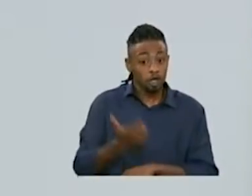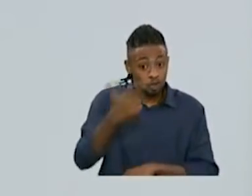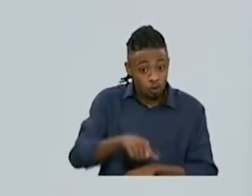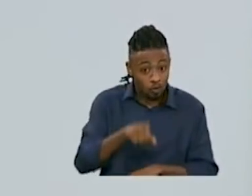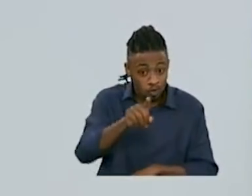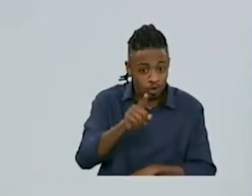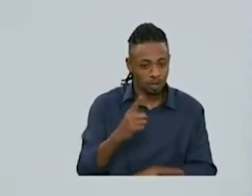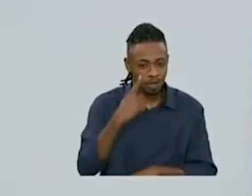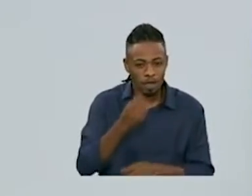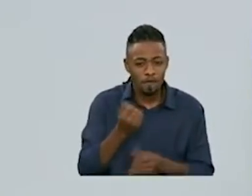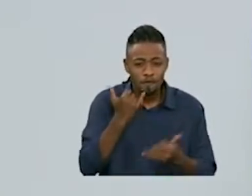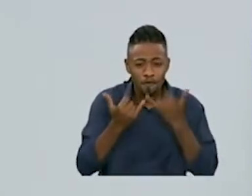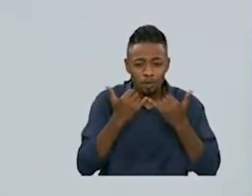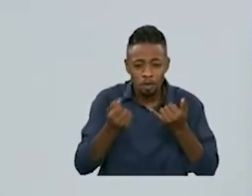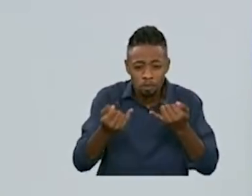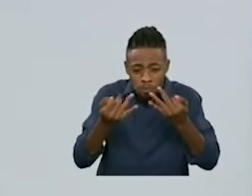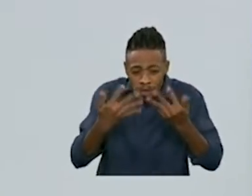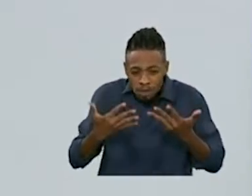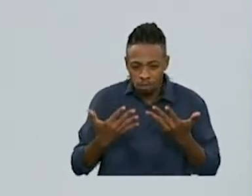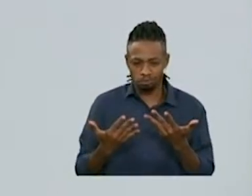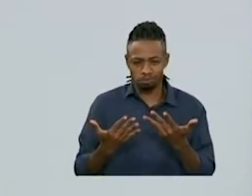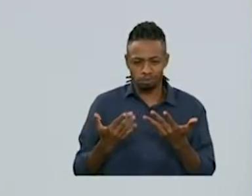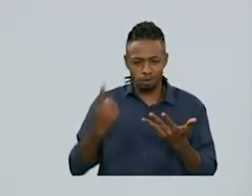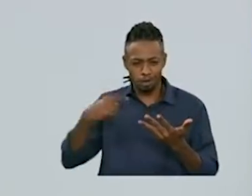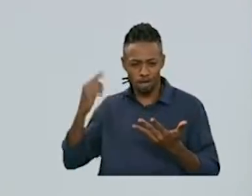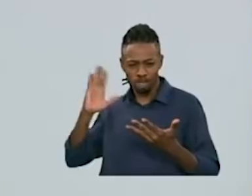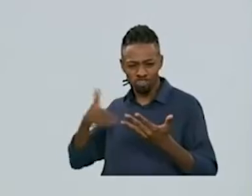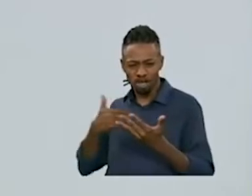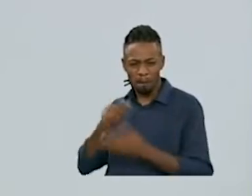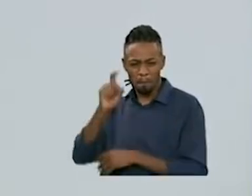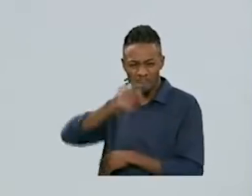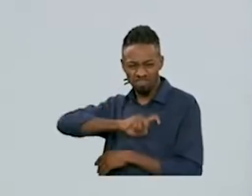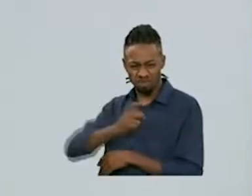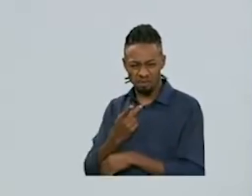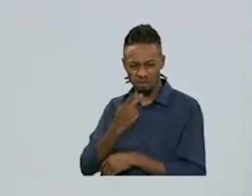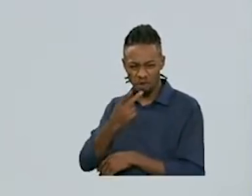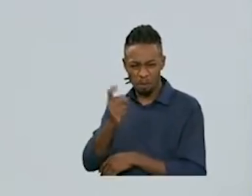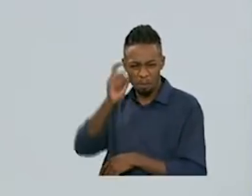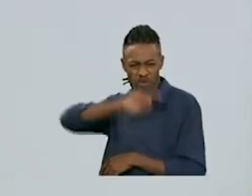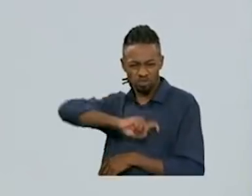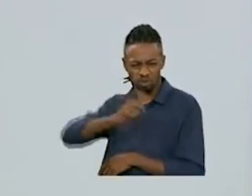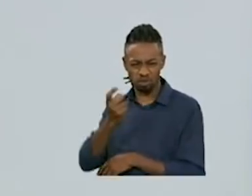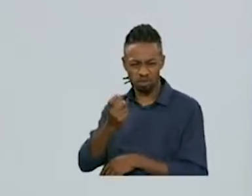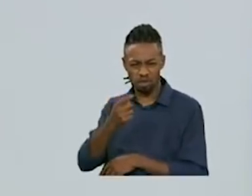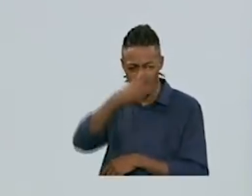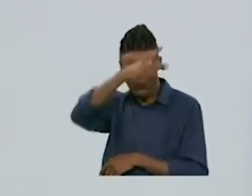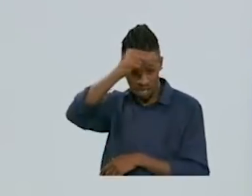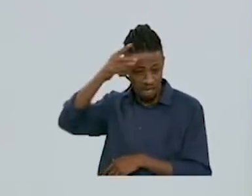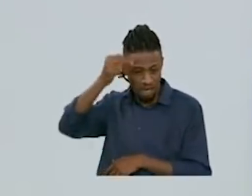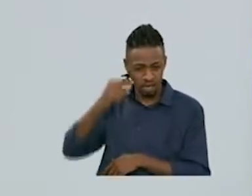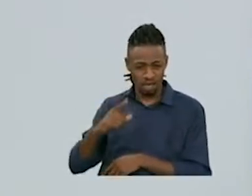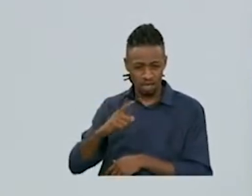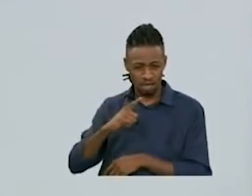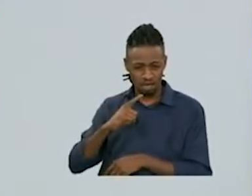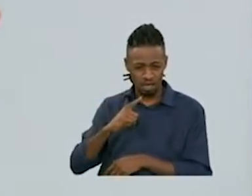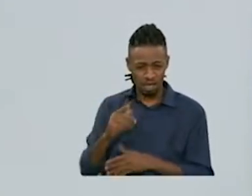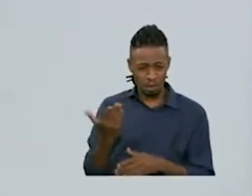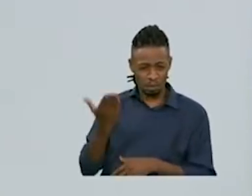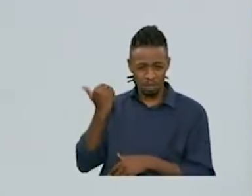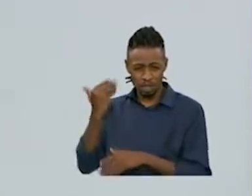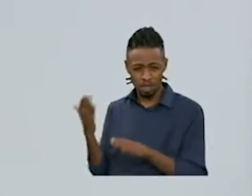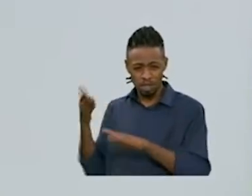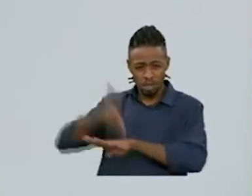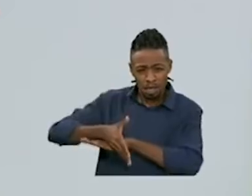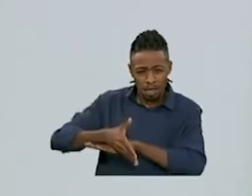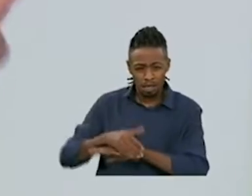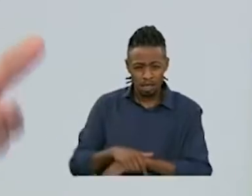Bruno, traz uma informação que você já foi até desmentido pelas agências de secagem. Você não recebeu a prefeitura com rombo. O Haddad